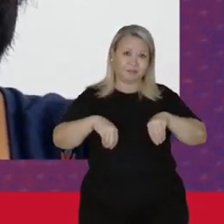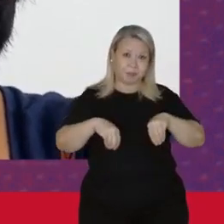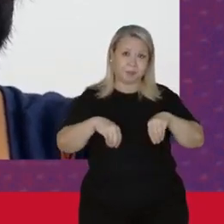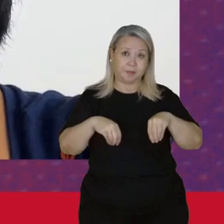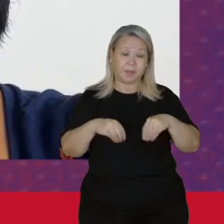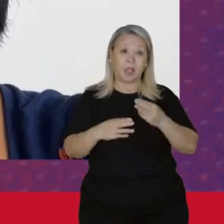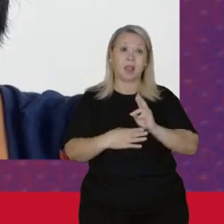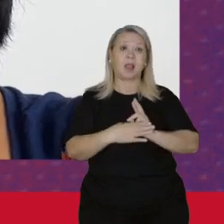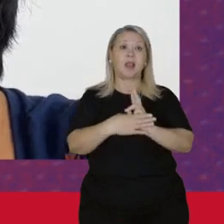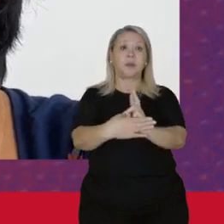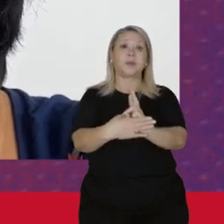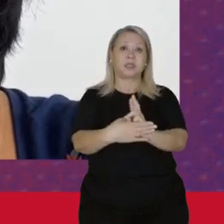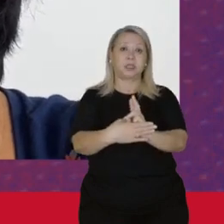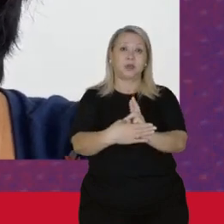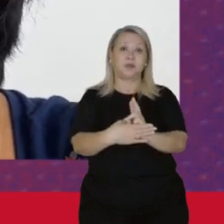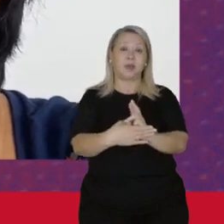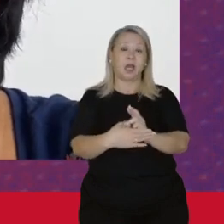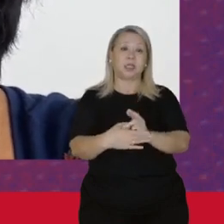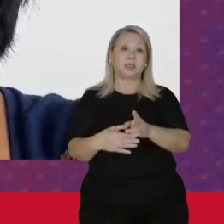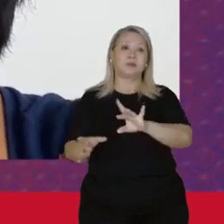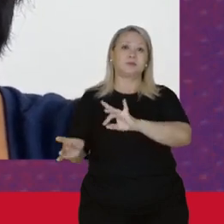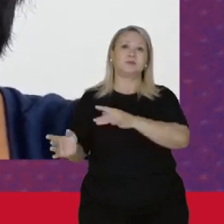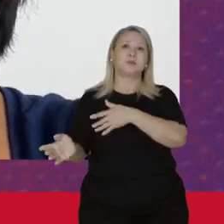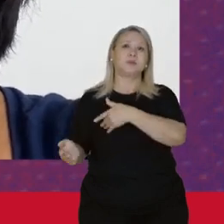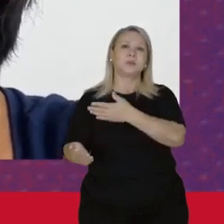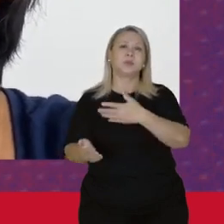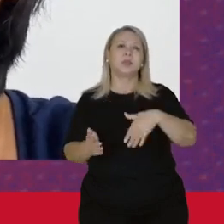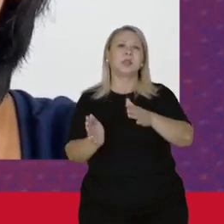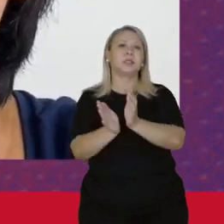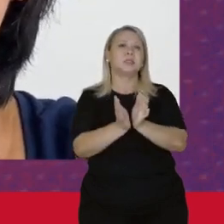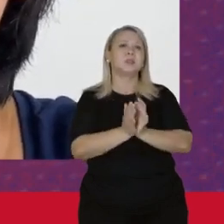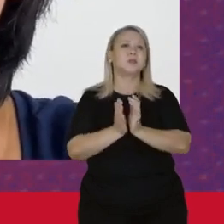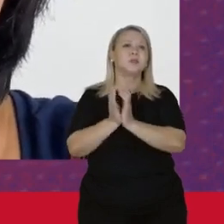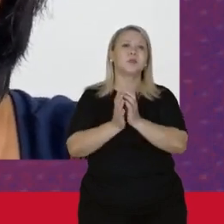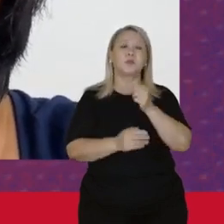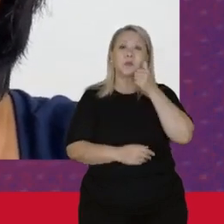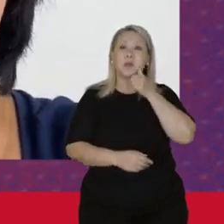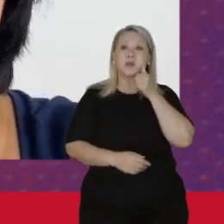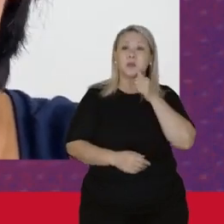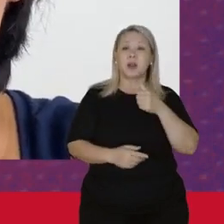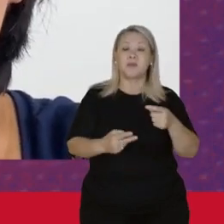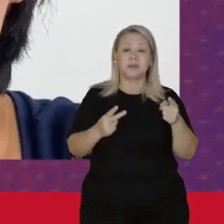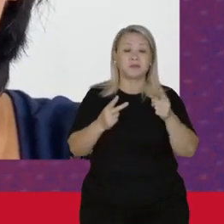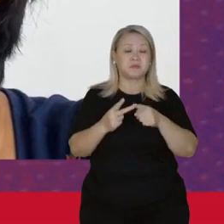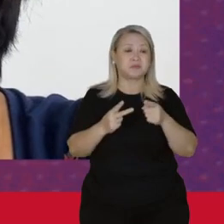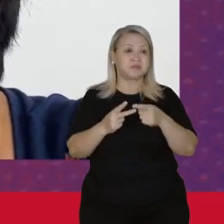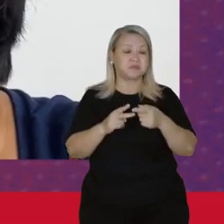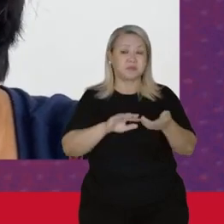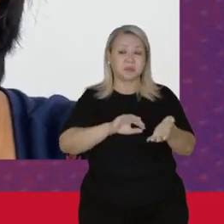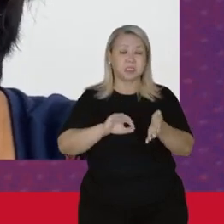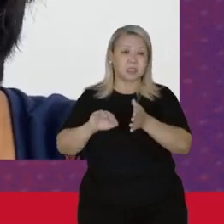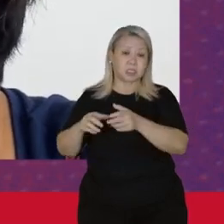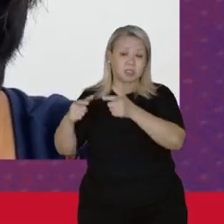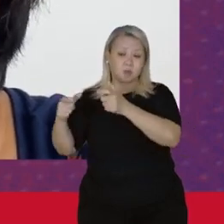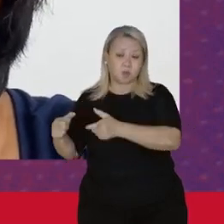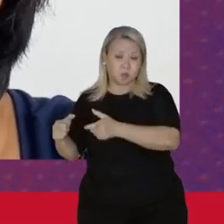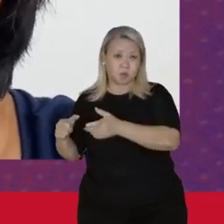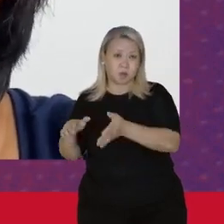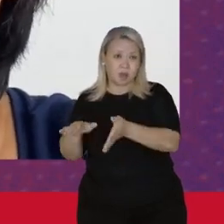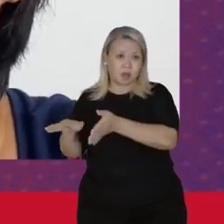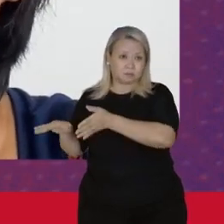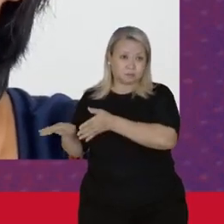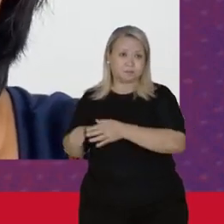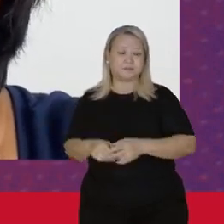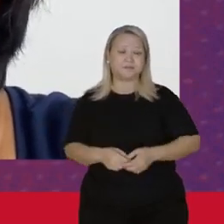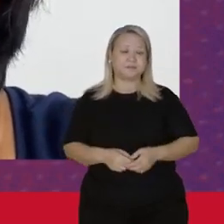da representatividade dos segmentos. As mulheres acabam ficando em um segundo plano, né? Mas esse cenário